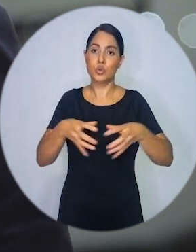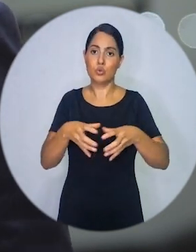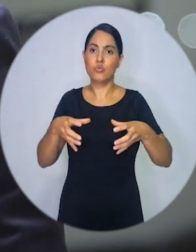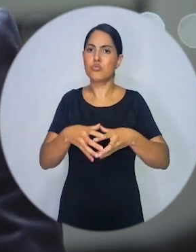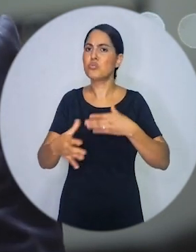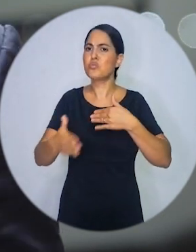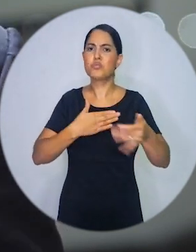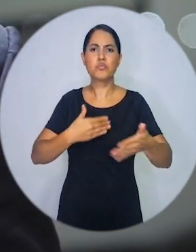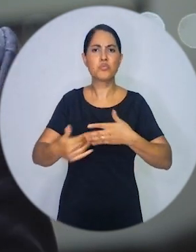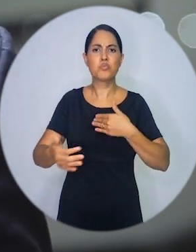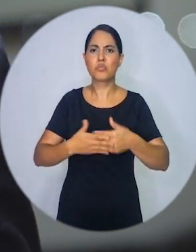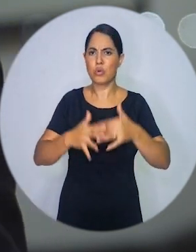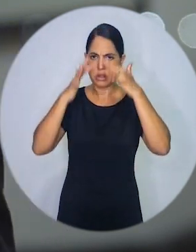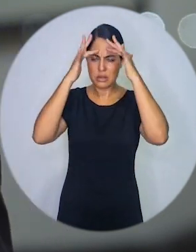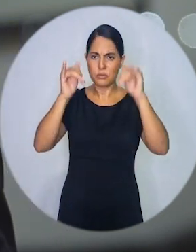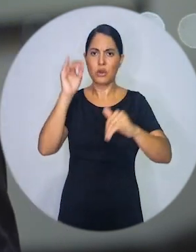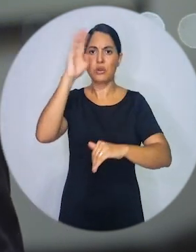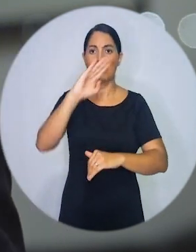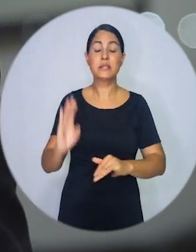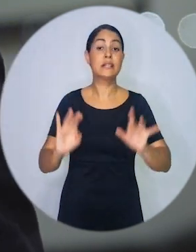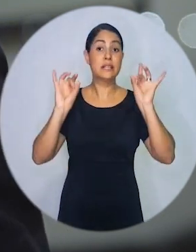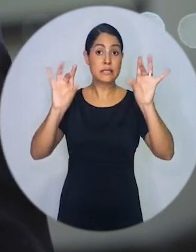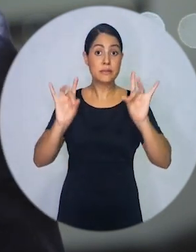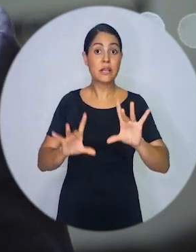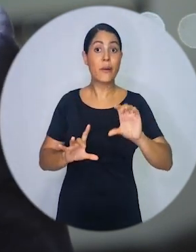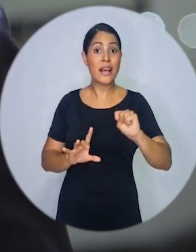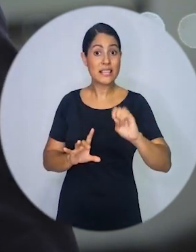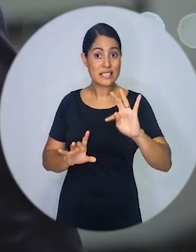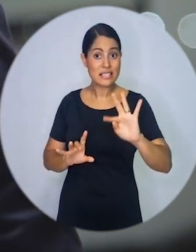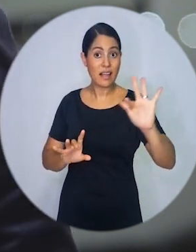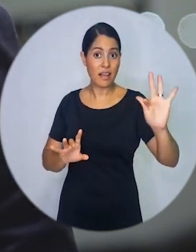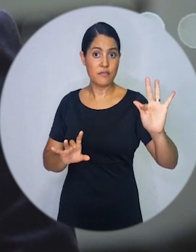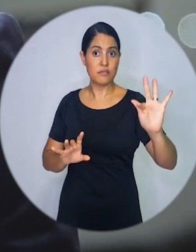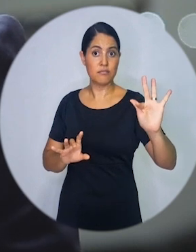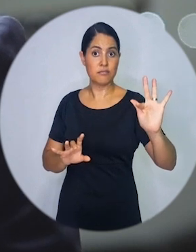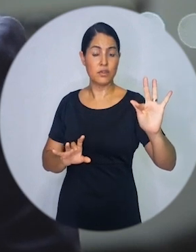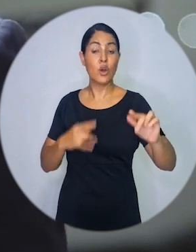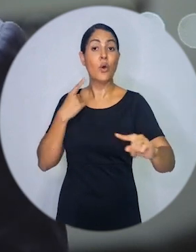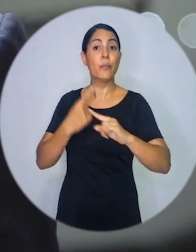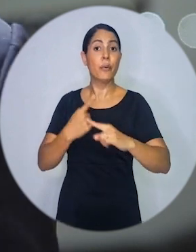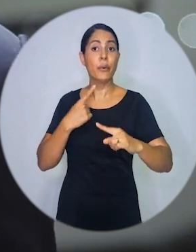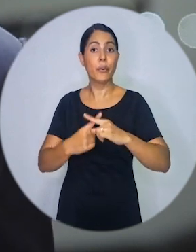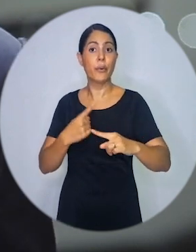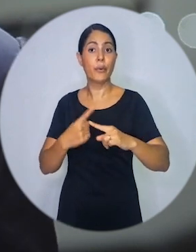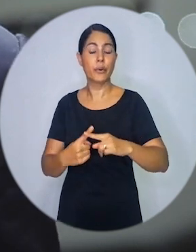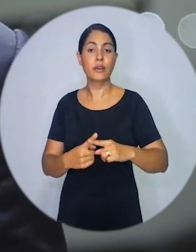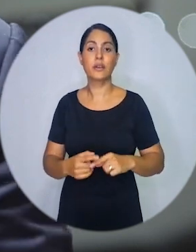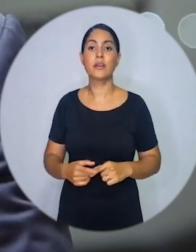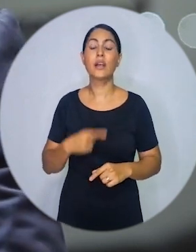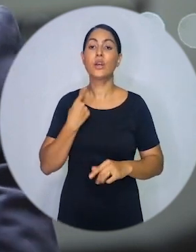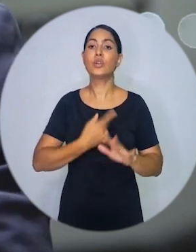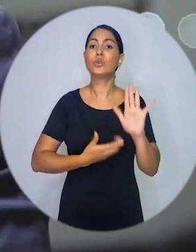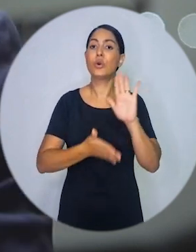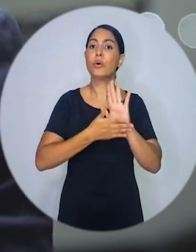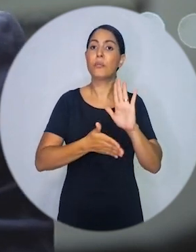colegiadas, em todos e quaisquer tribunais desse país, especialmente no Supremo Tribunal Federal. Eis porque nossa